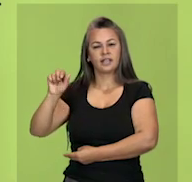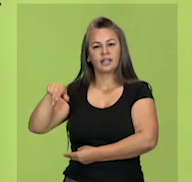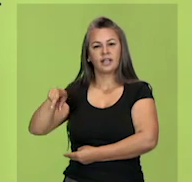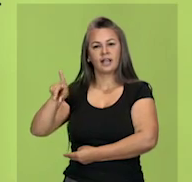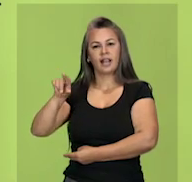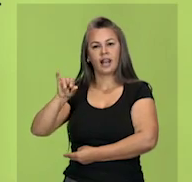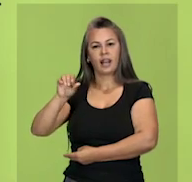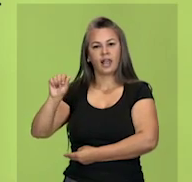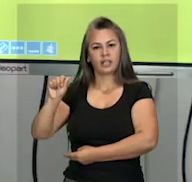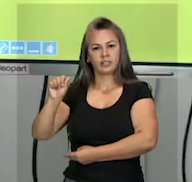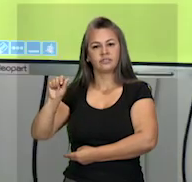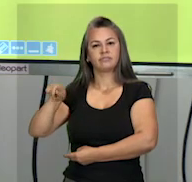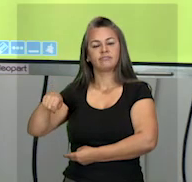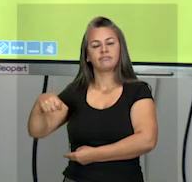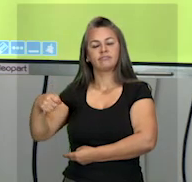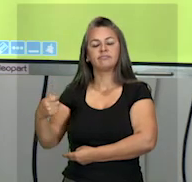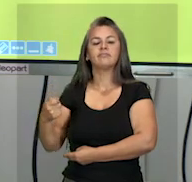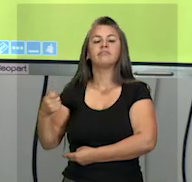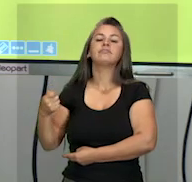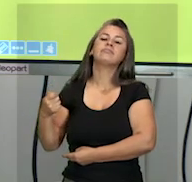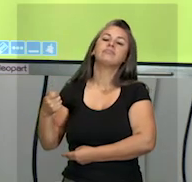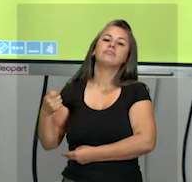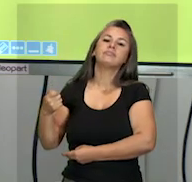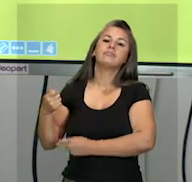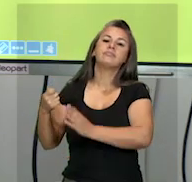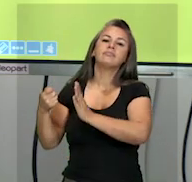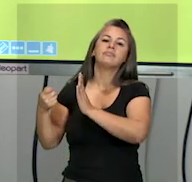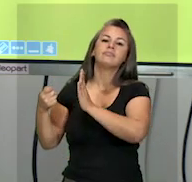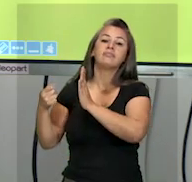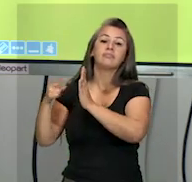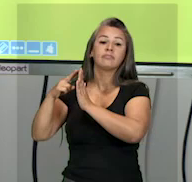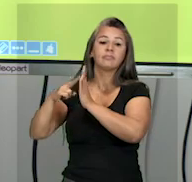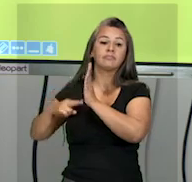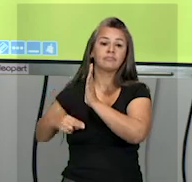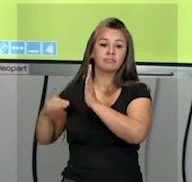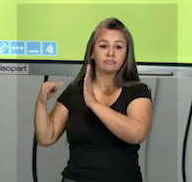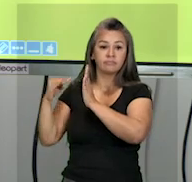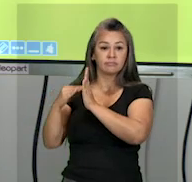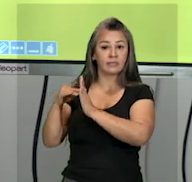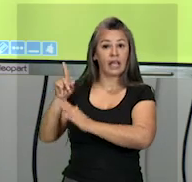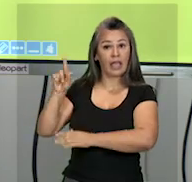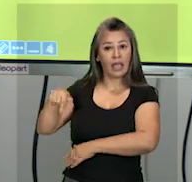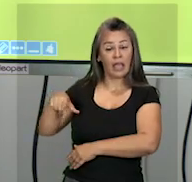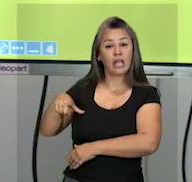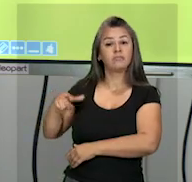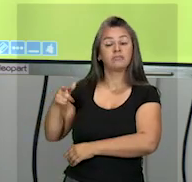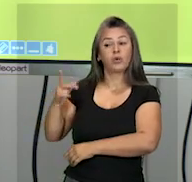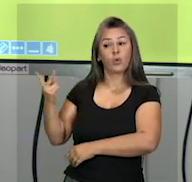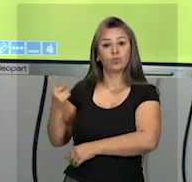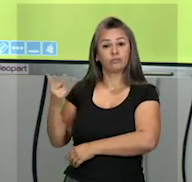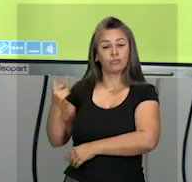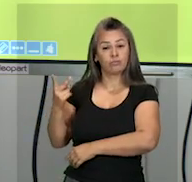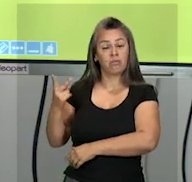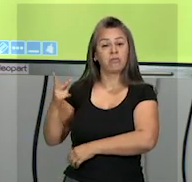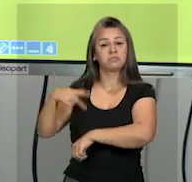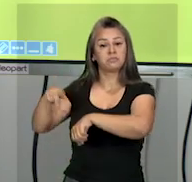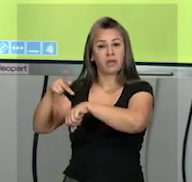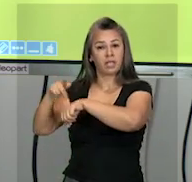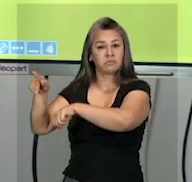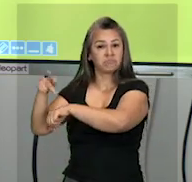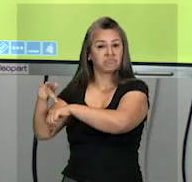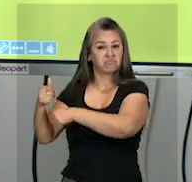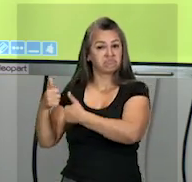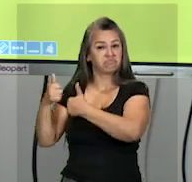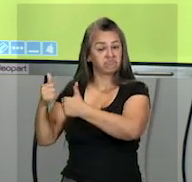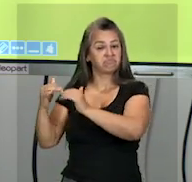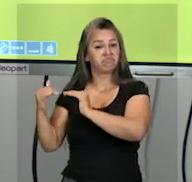mais desenvolvidos, que têm indicadores socioeconômicos muito elevados, que têm uma população de renda média para renda alta.